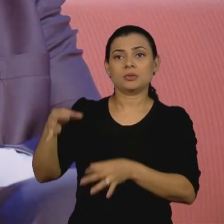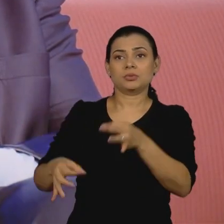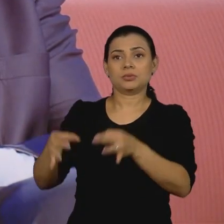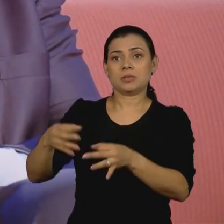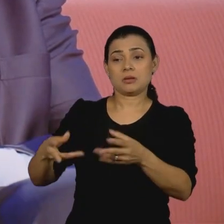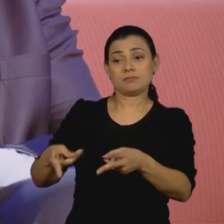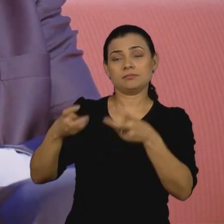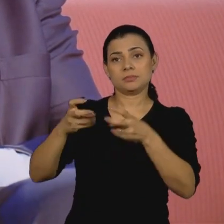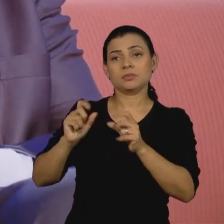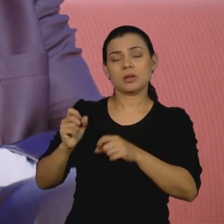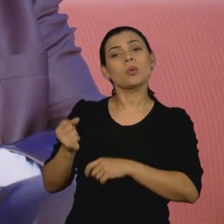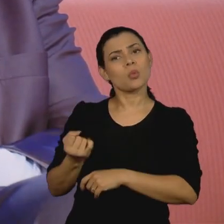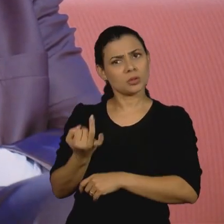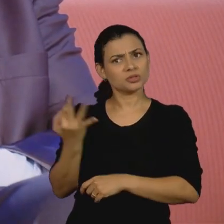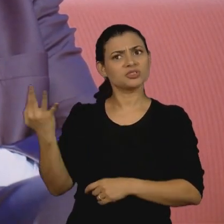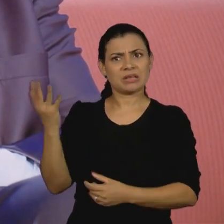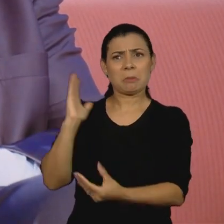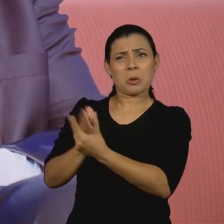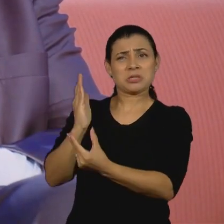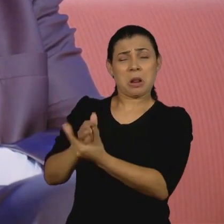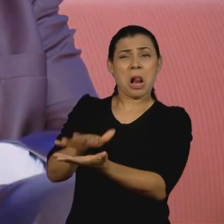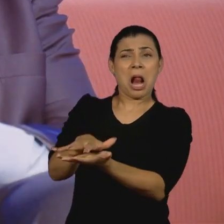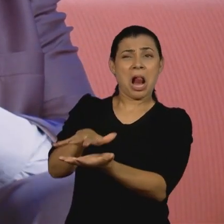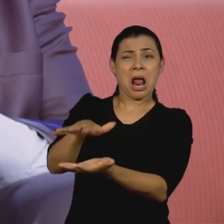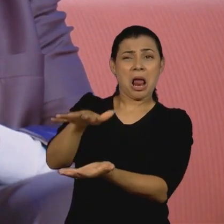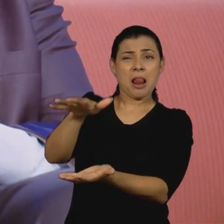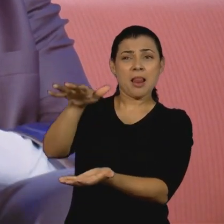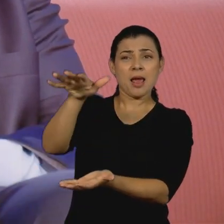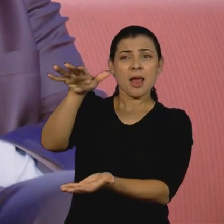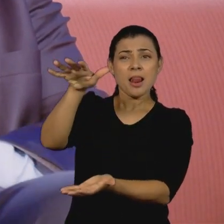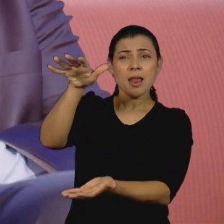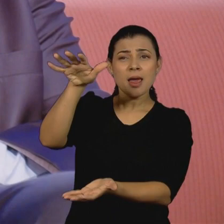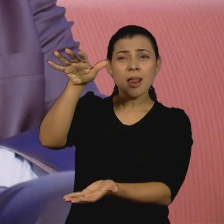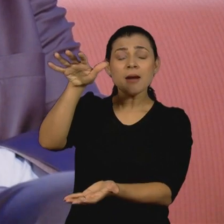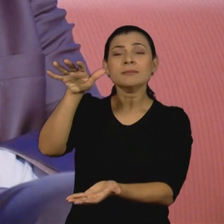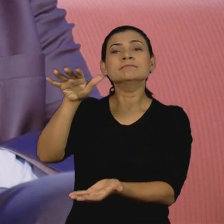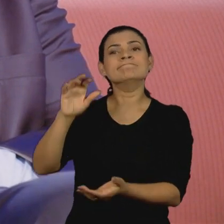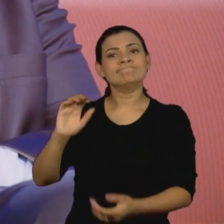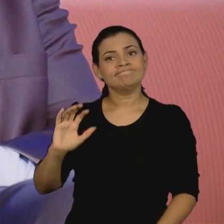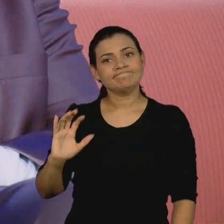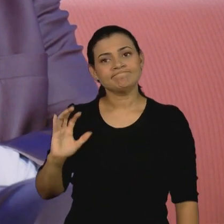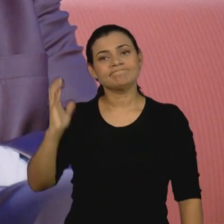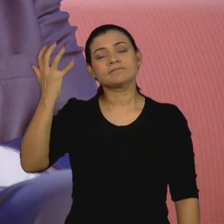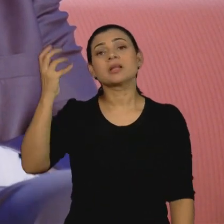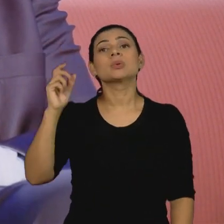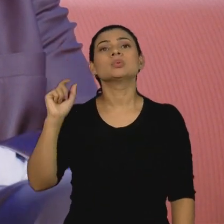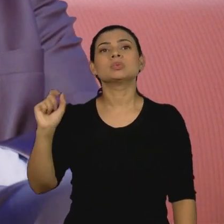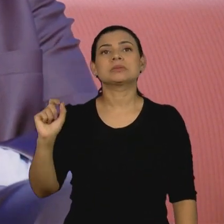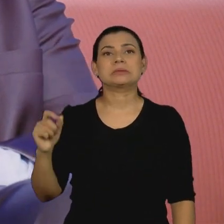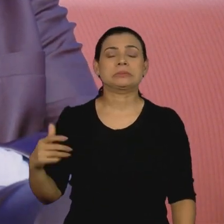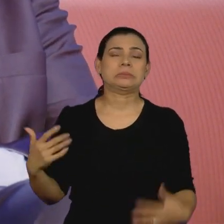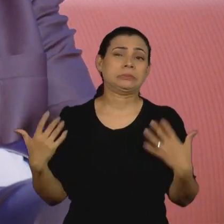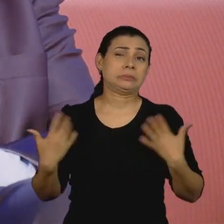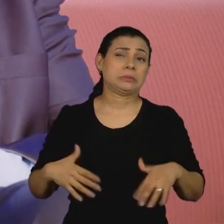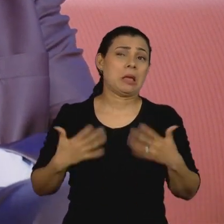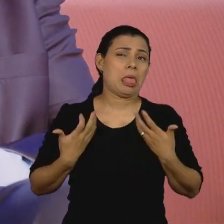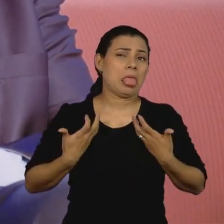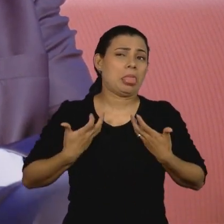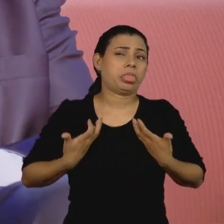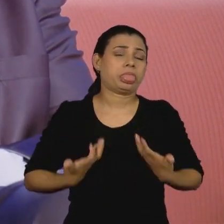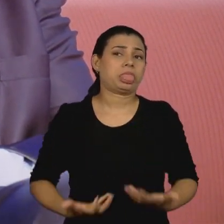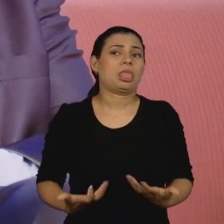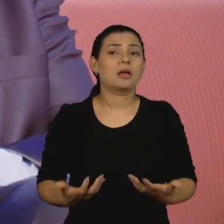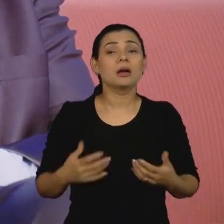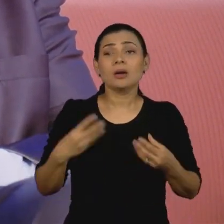é uma quantidade de demandas que estão levando quase a um desgaste muito grande